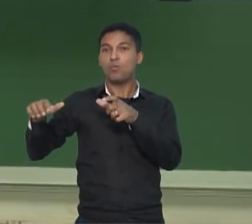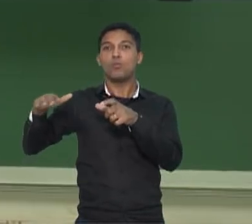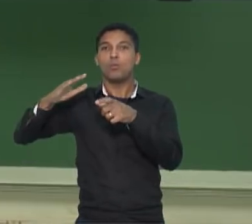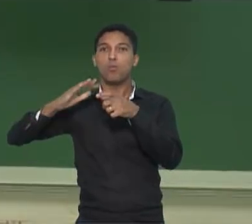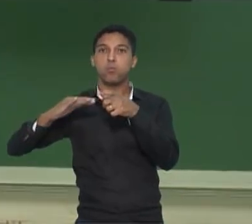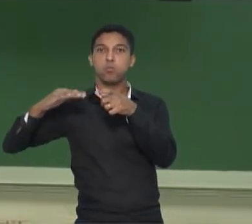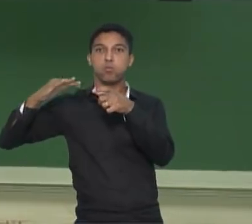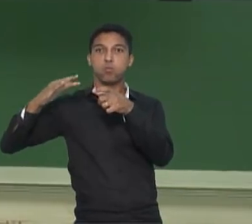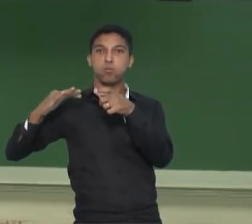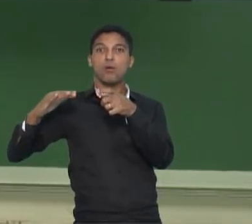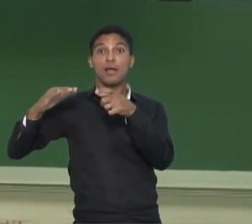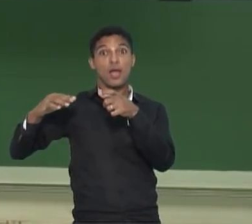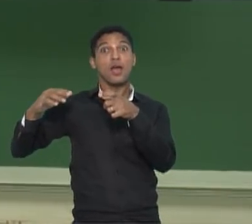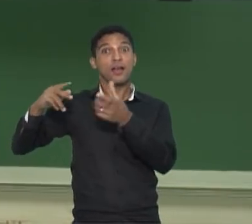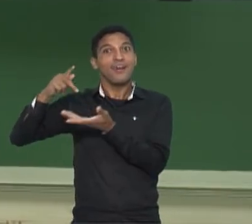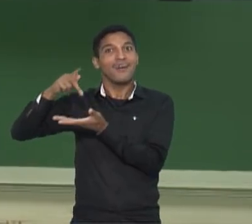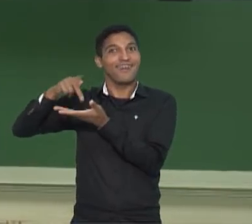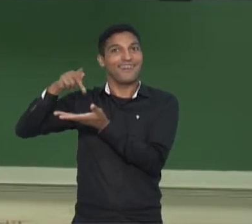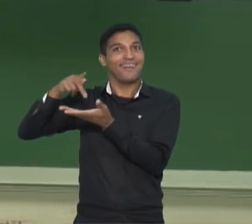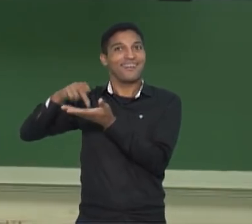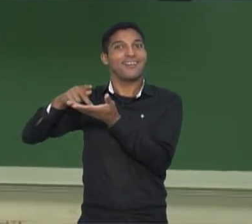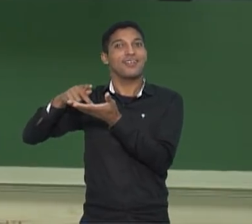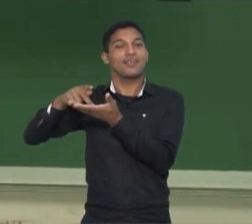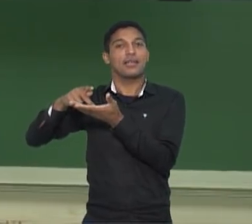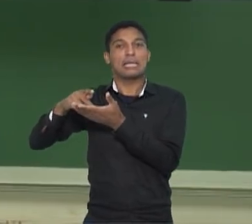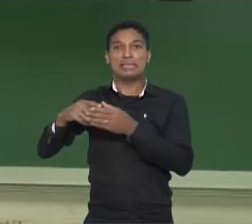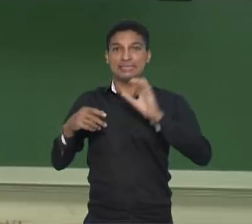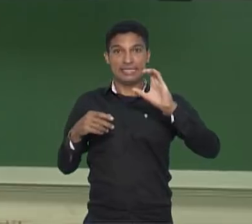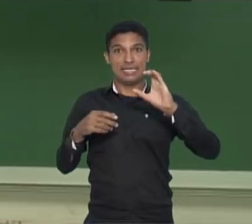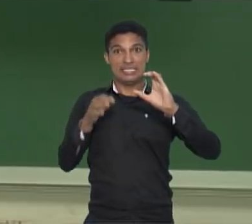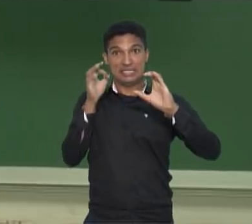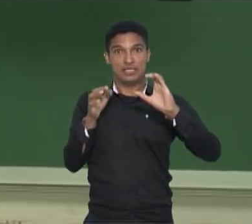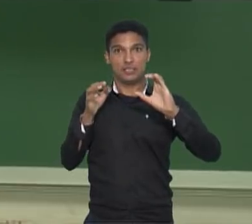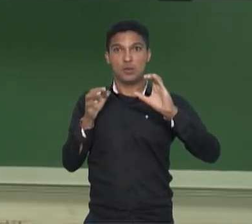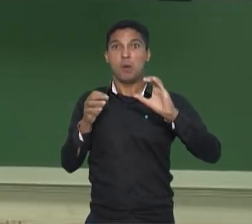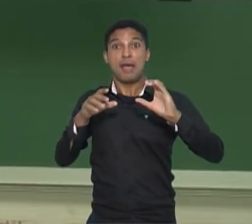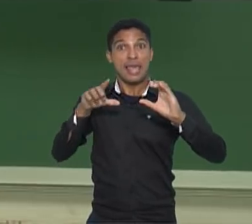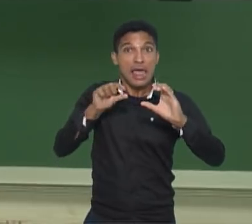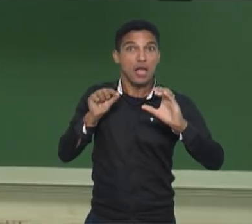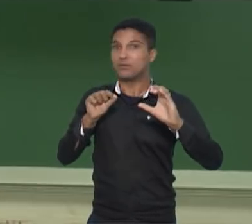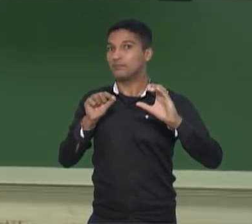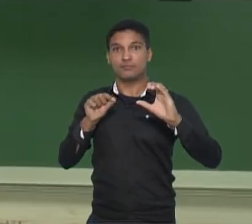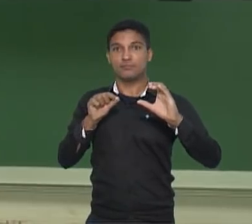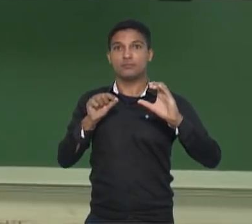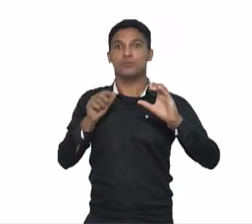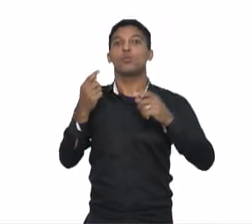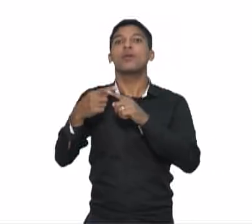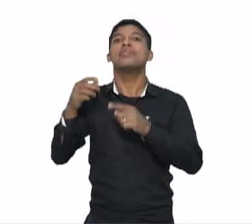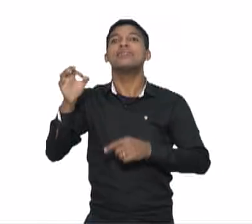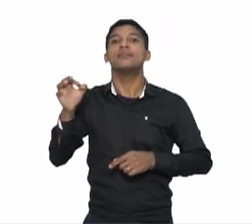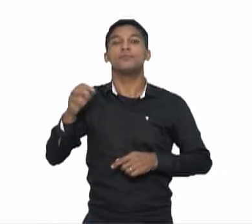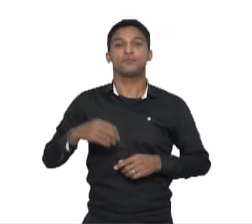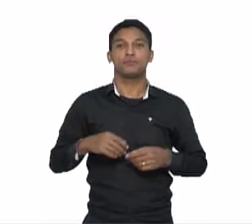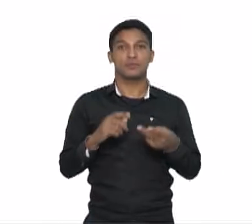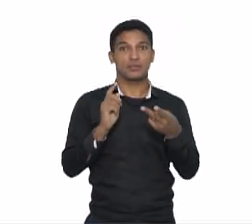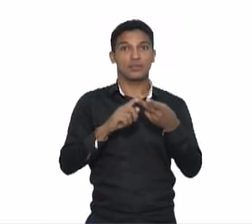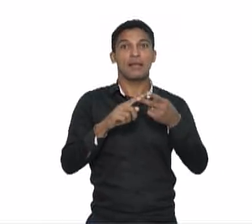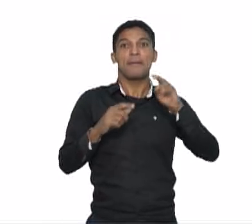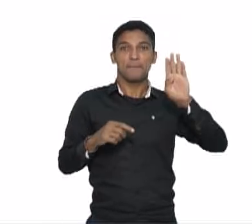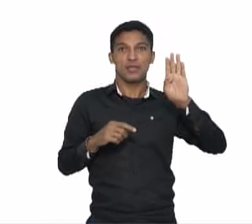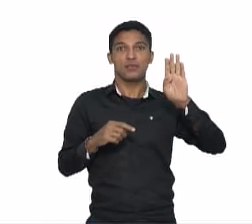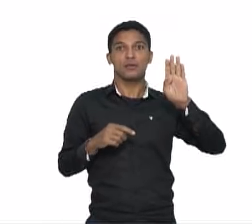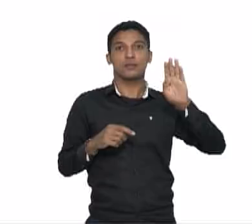verdadeira. Então, não podemos marcar a letra C. Letra B. O lençol